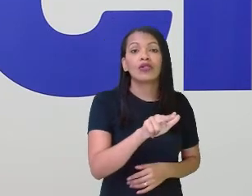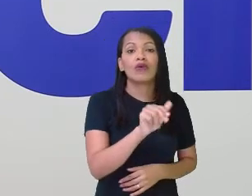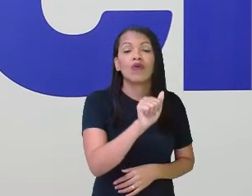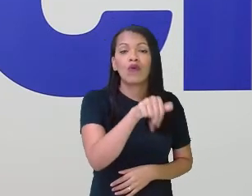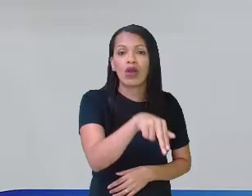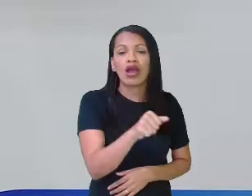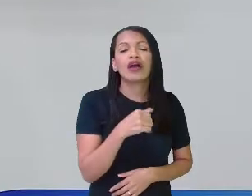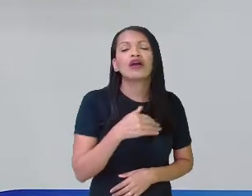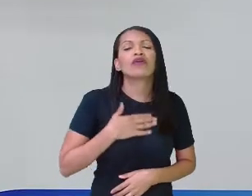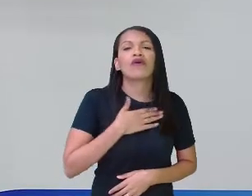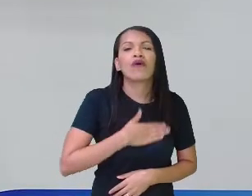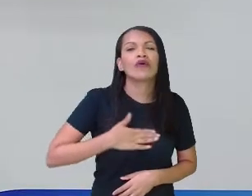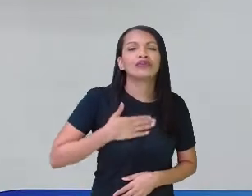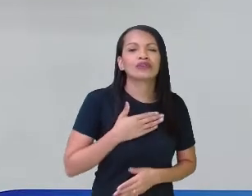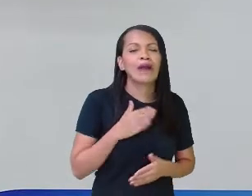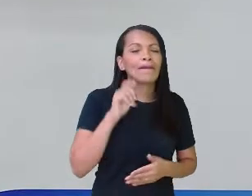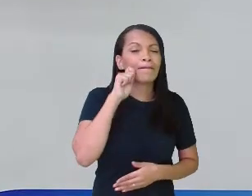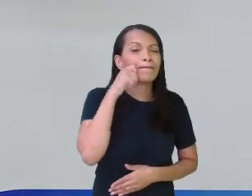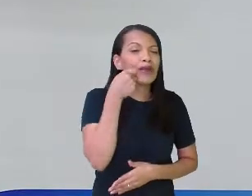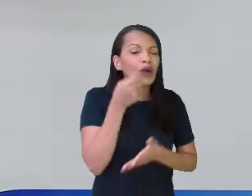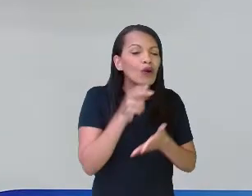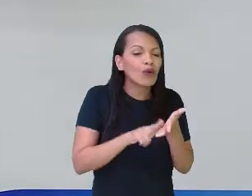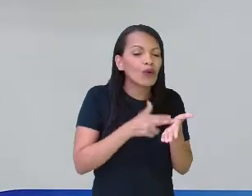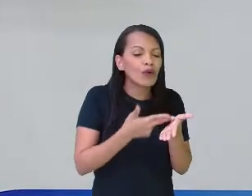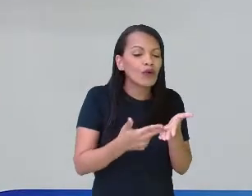feijoada. Eita, vamos